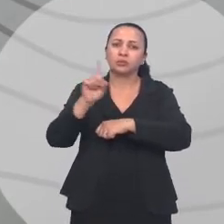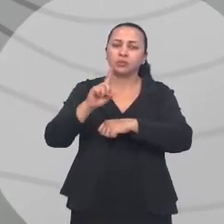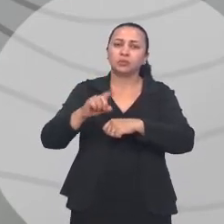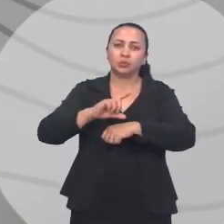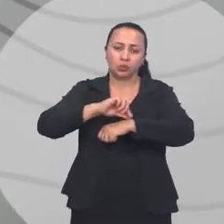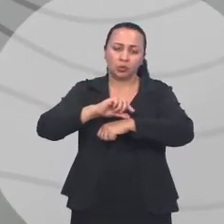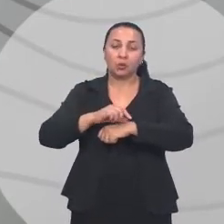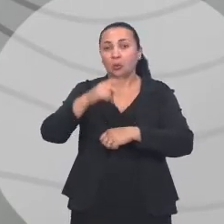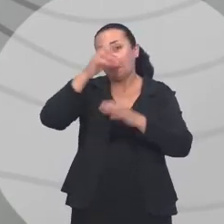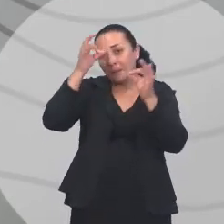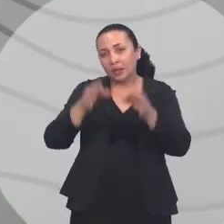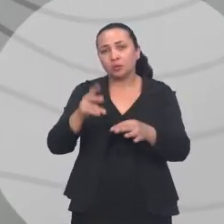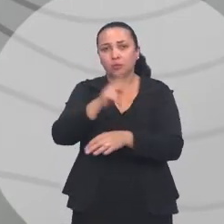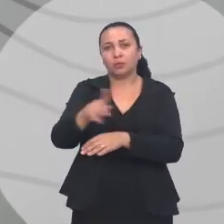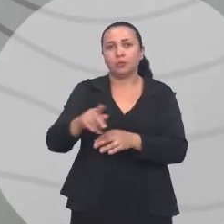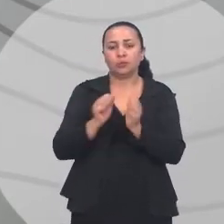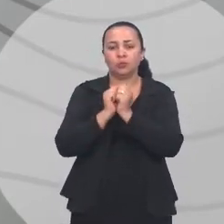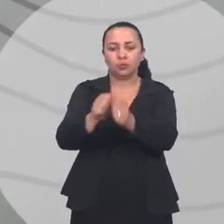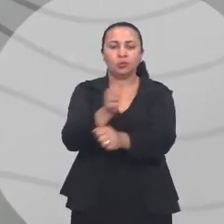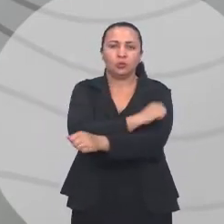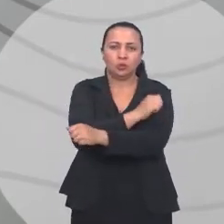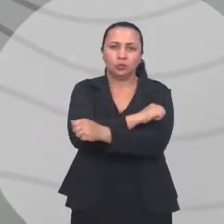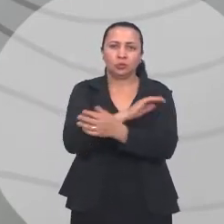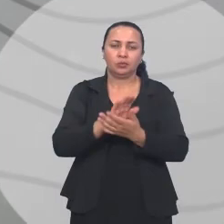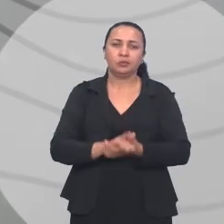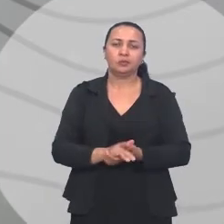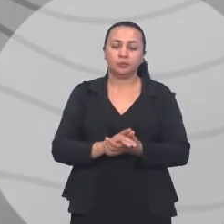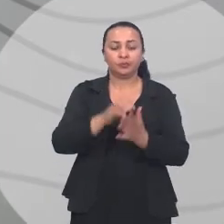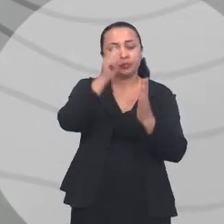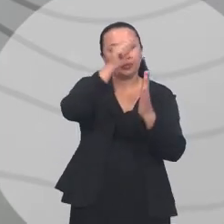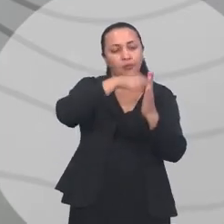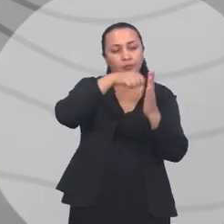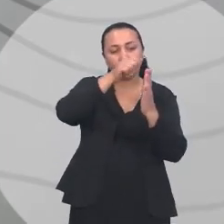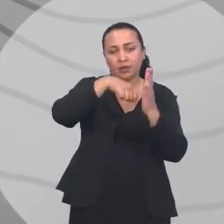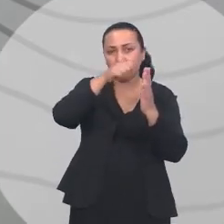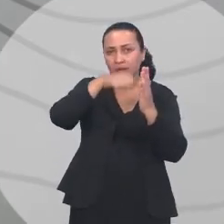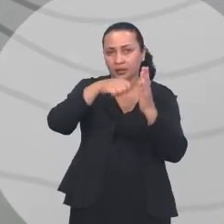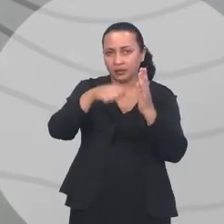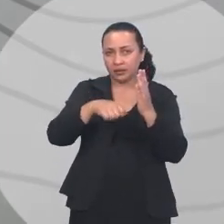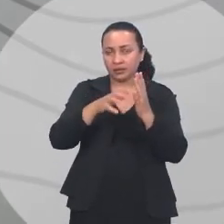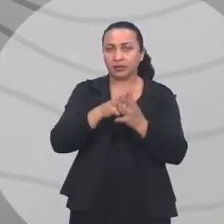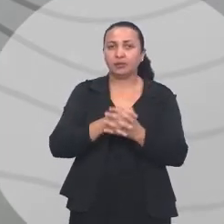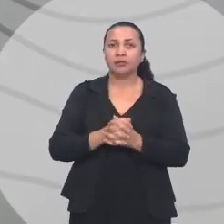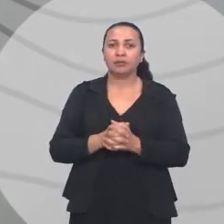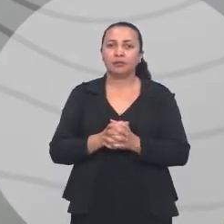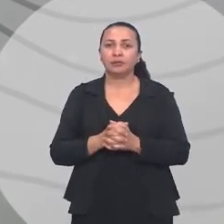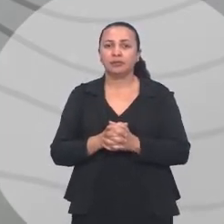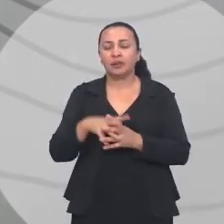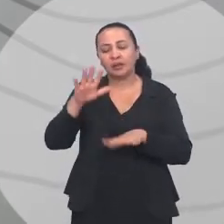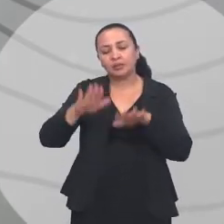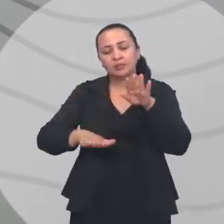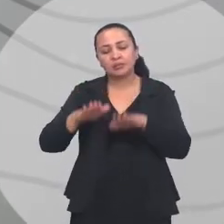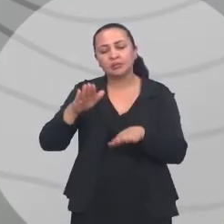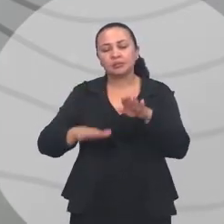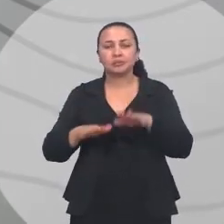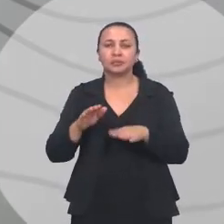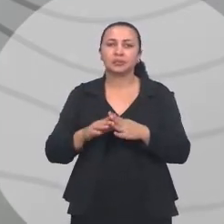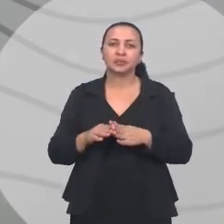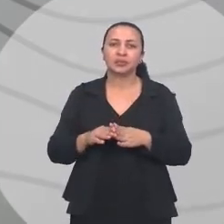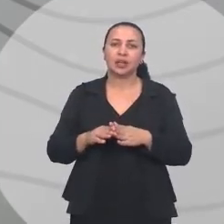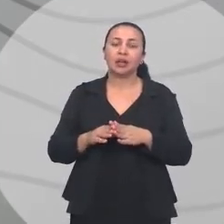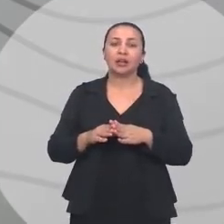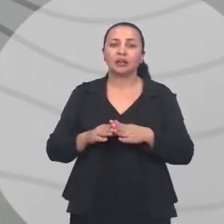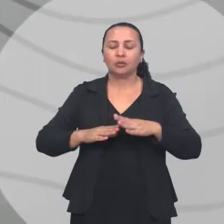estudante né então o calendário ele vai depender